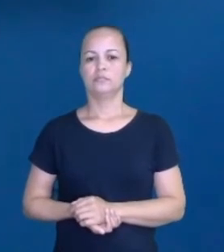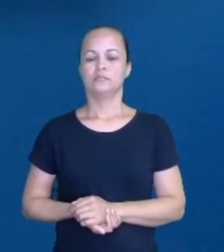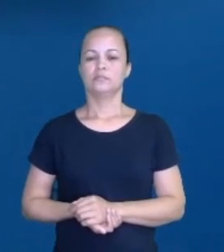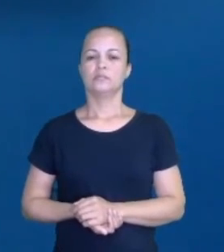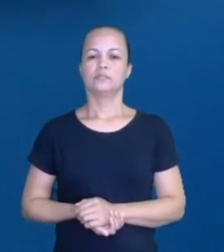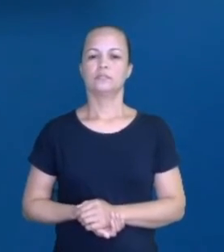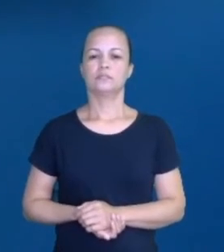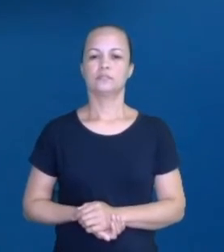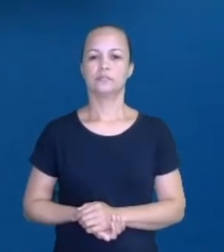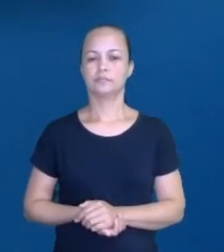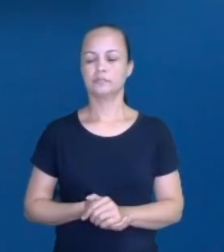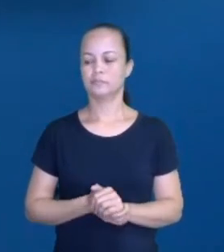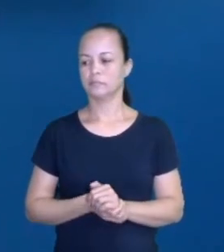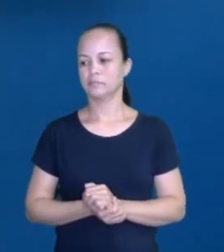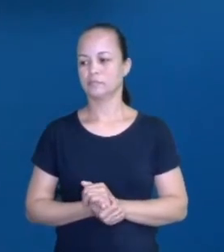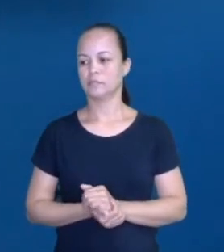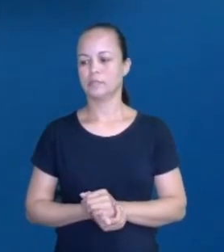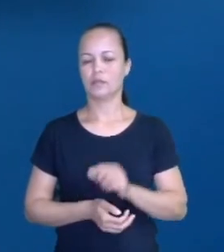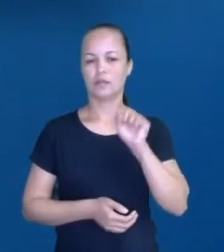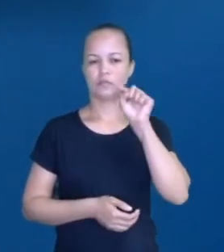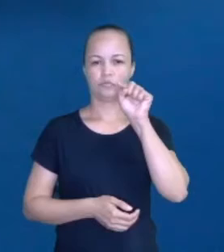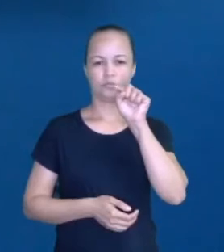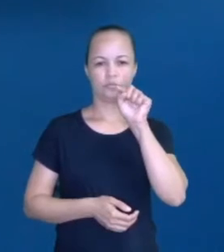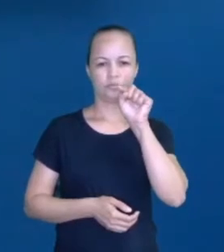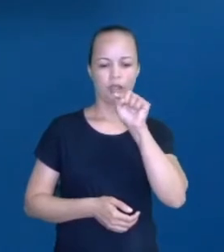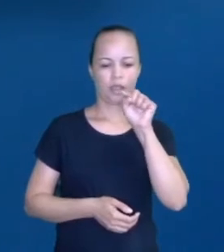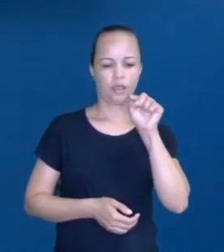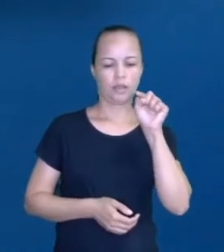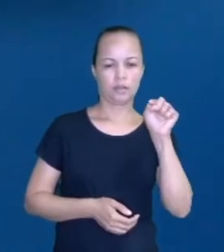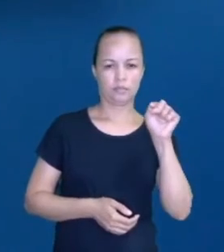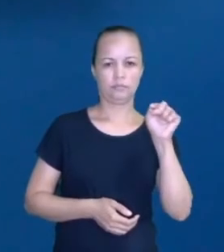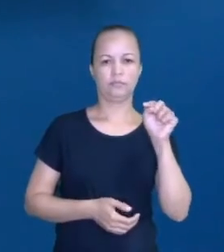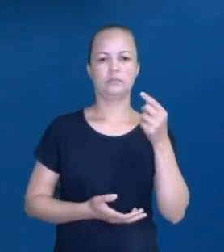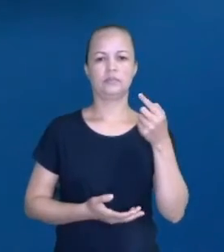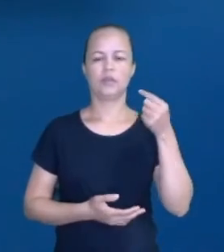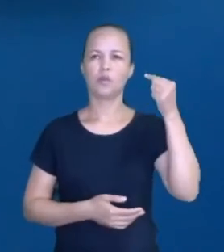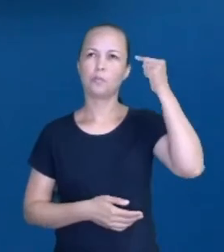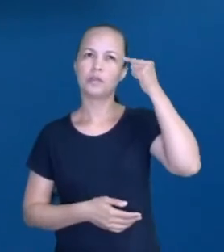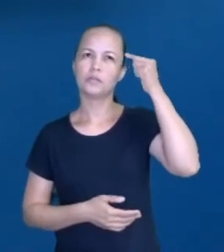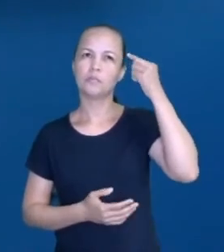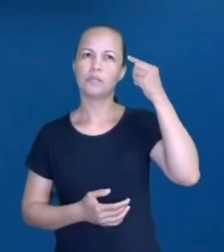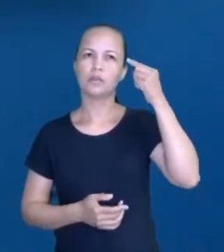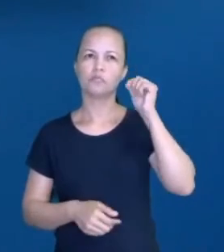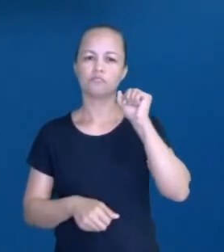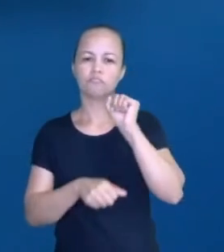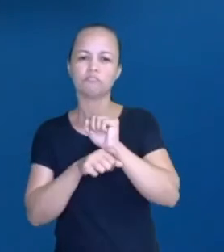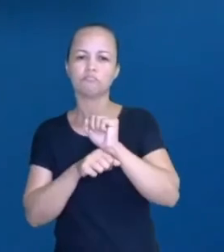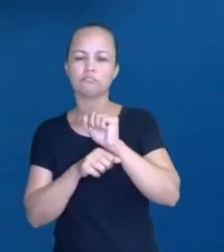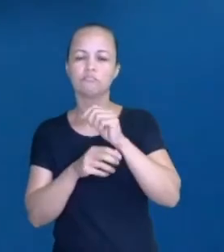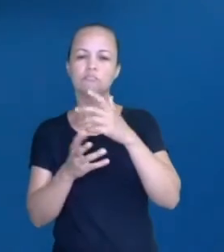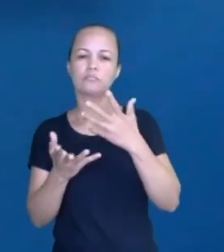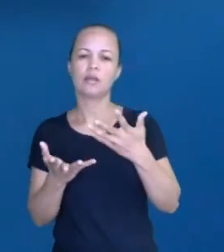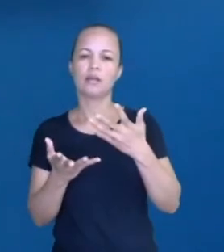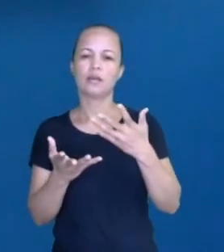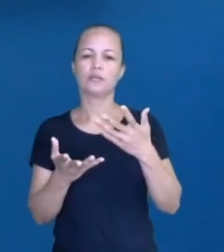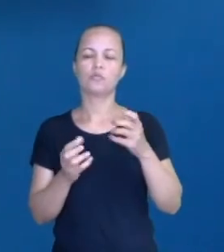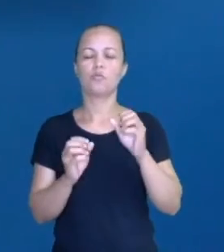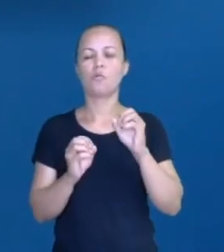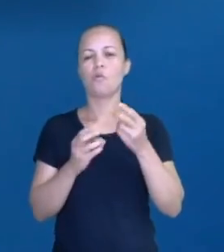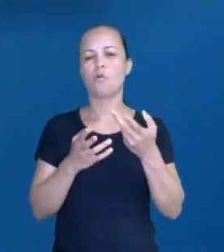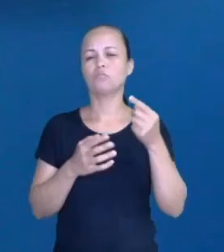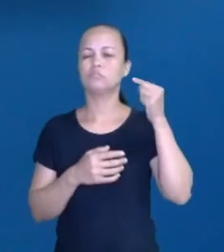As reticências são utilizadas para indicar que um pensamento foi interrompido ou deixar o sentido em